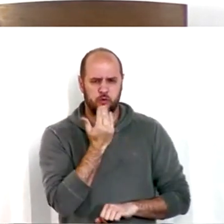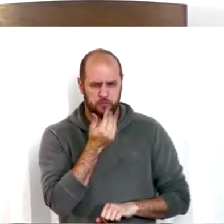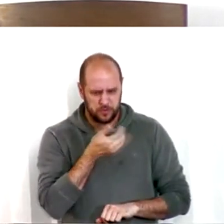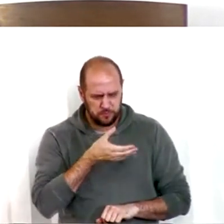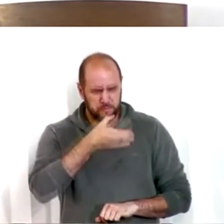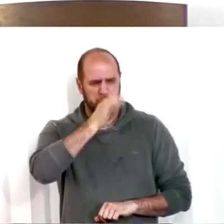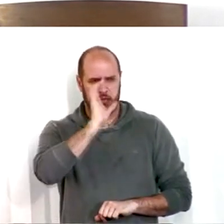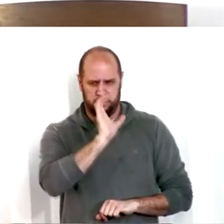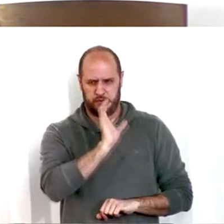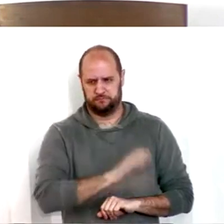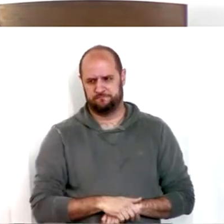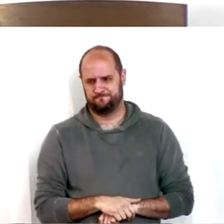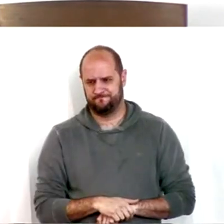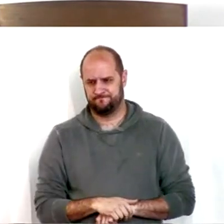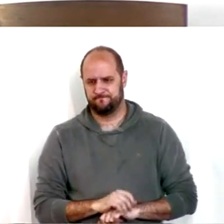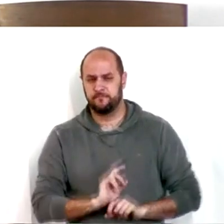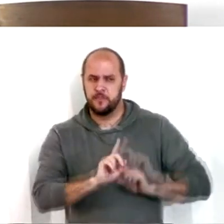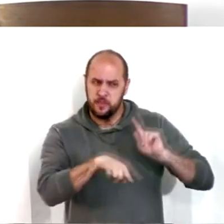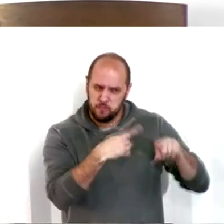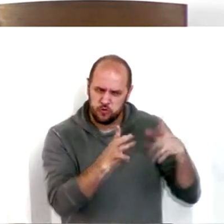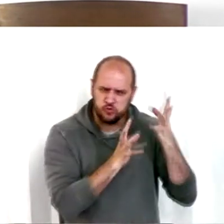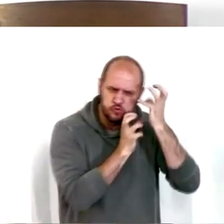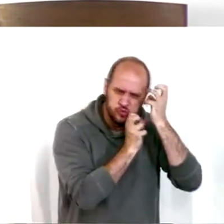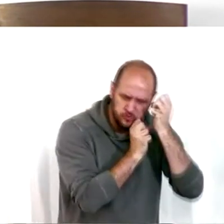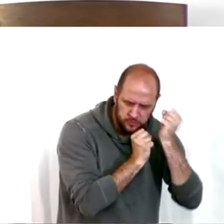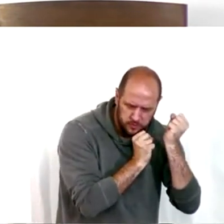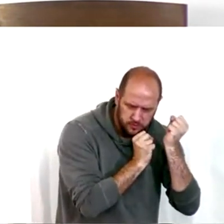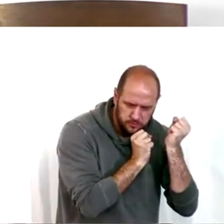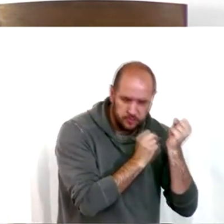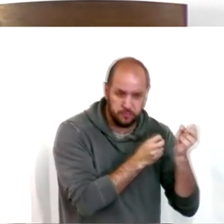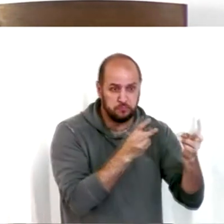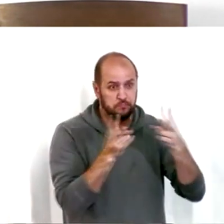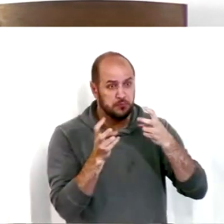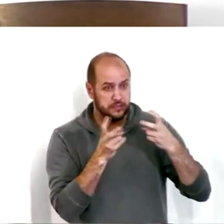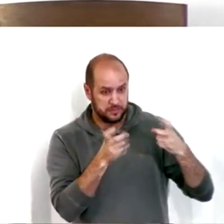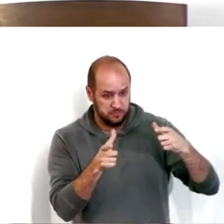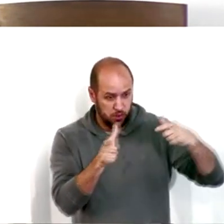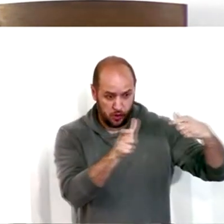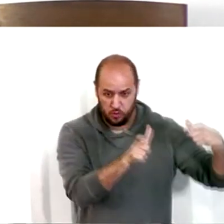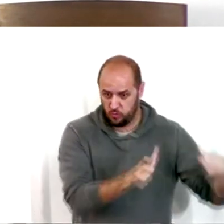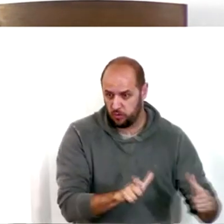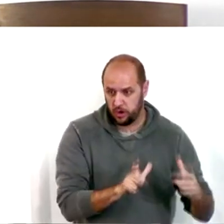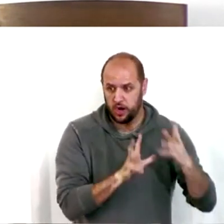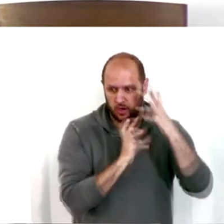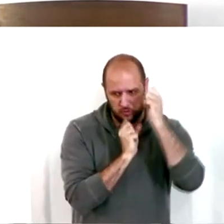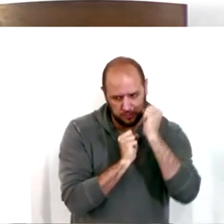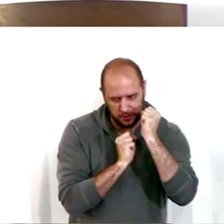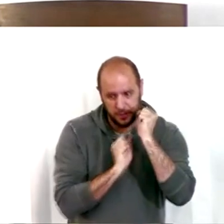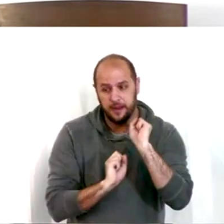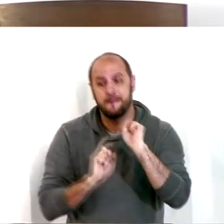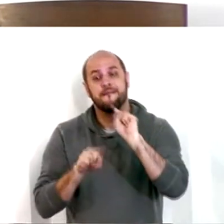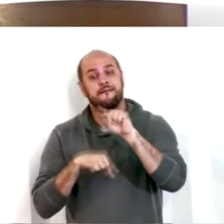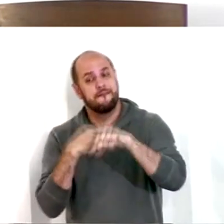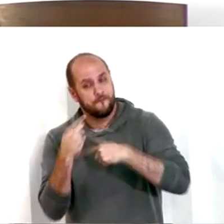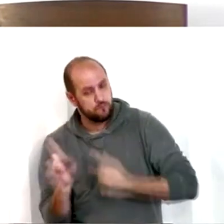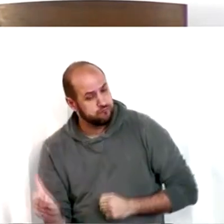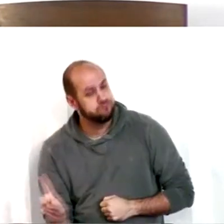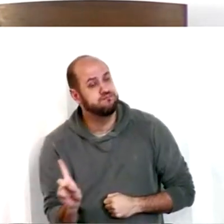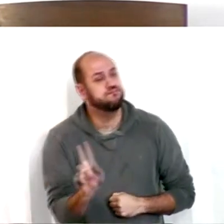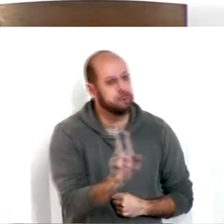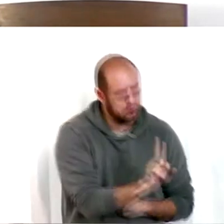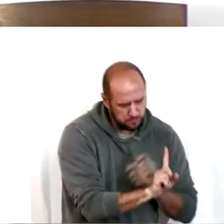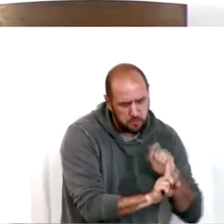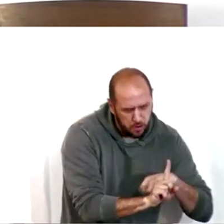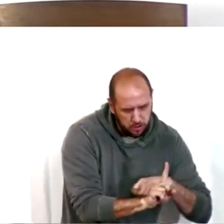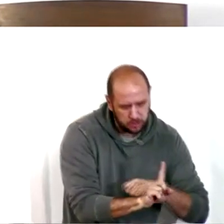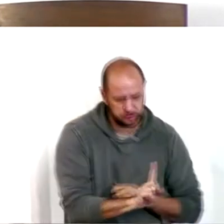beber. Quando ele repousar, notarás o lugar em que ele se deita. Então chegarás,